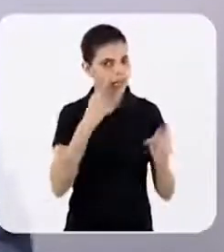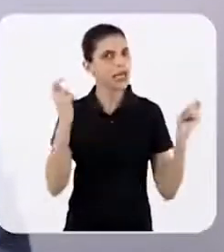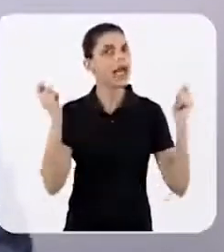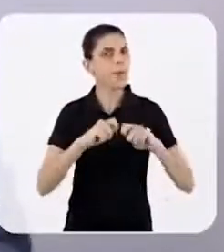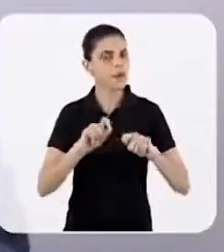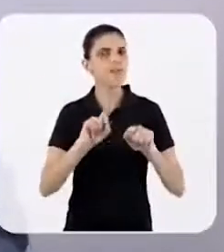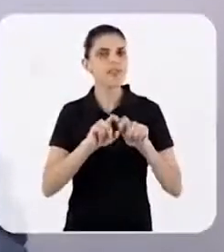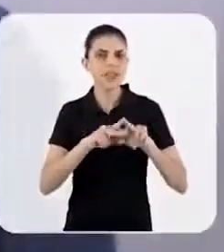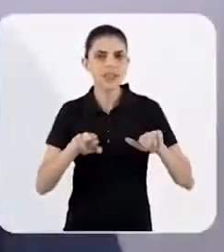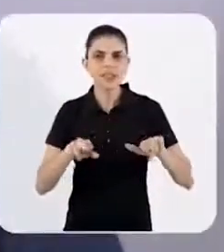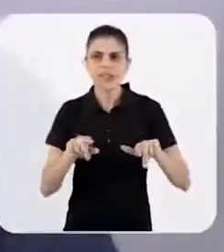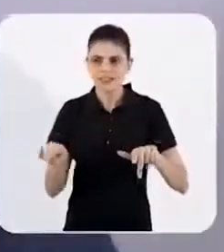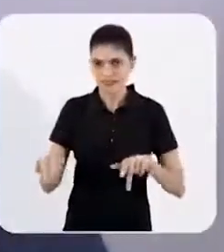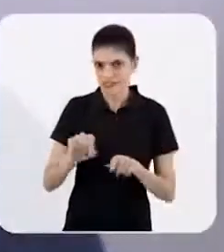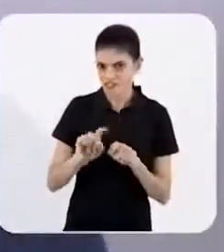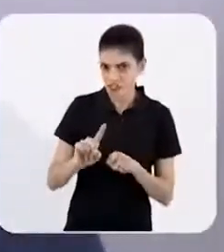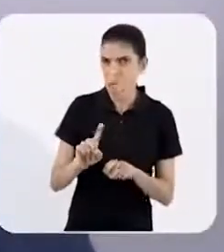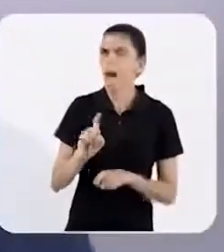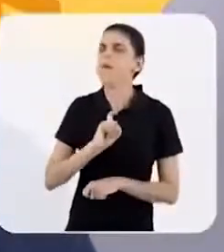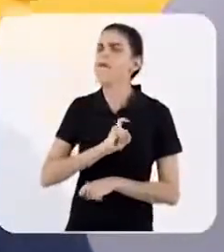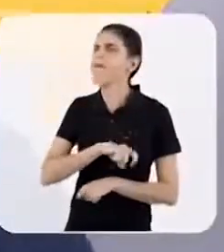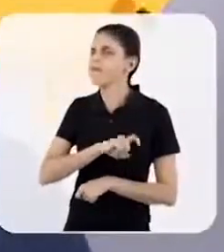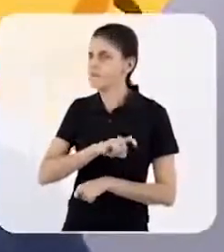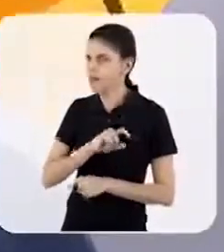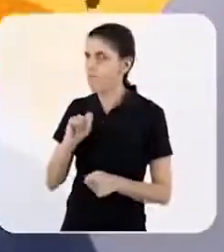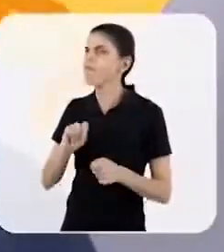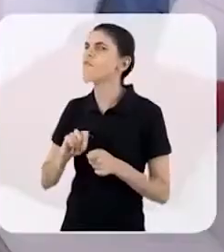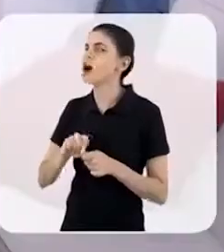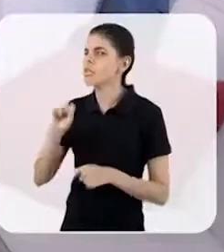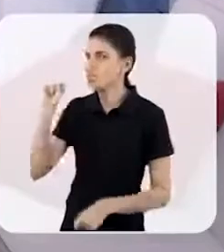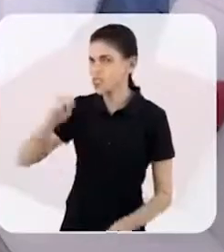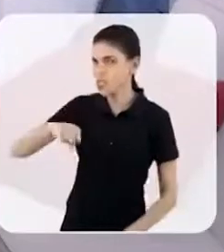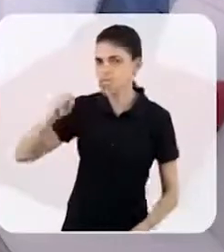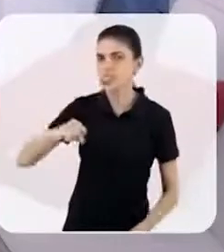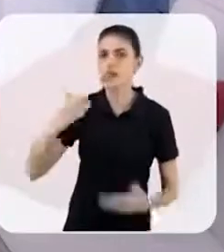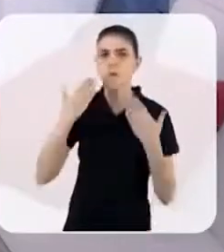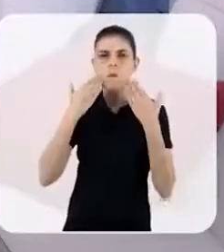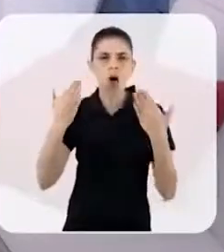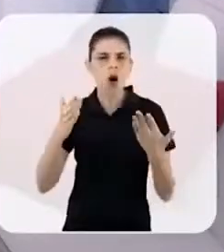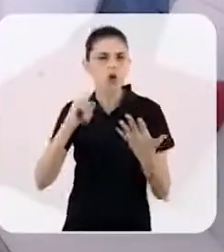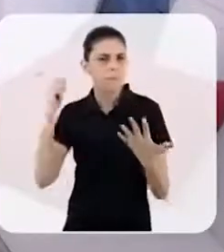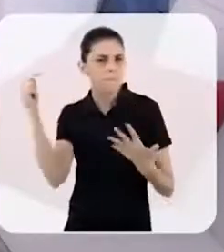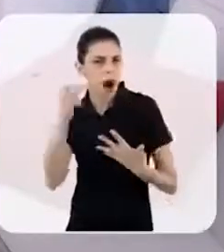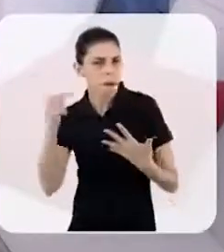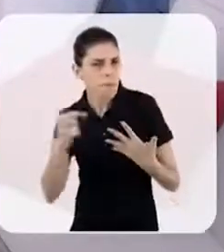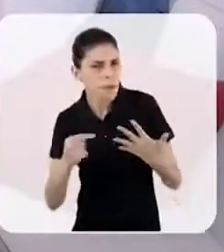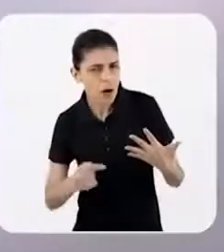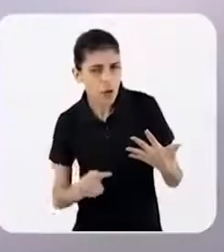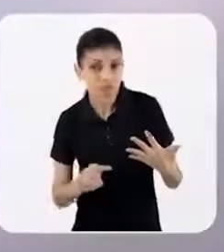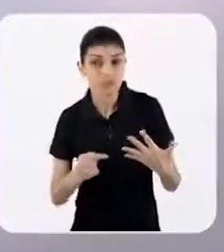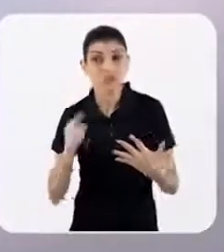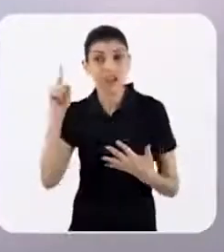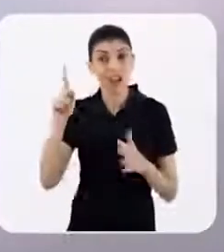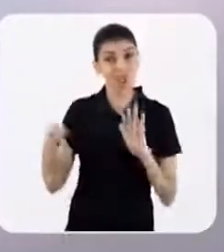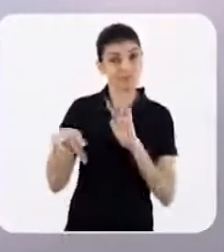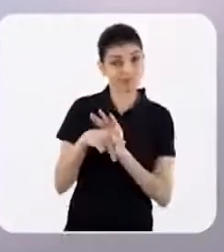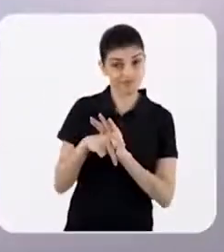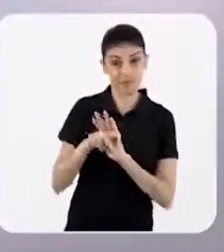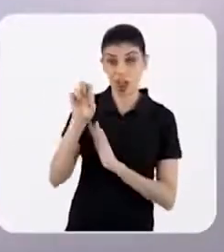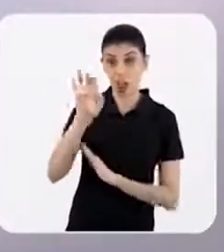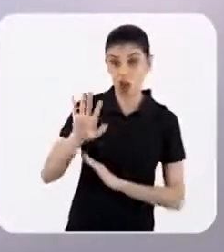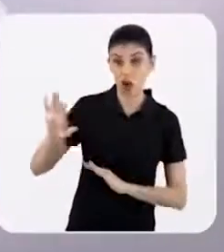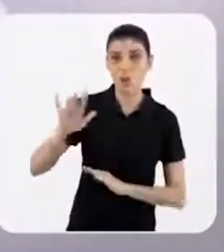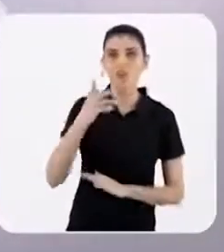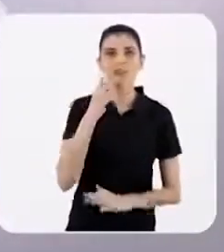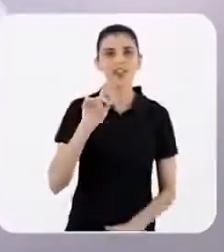têm a capacidade de fazer isso. Eles dizem que não fazem, mas com tantas revelações desse tipo acontecendo, a União Europeia aprovou no